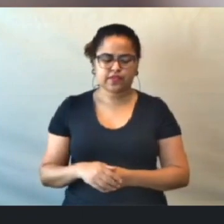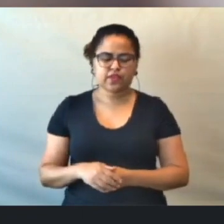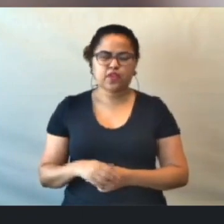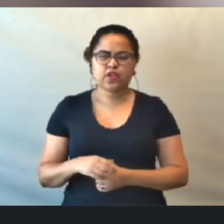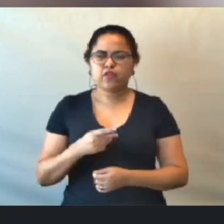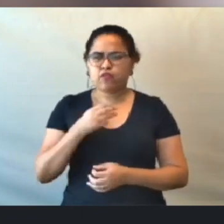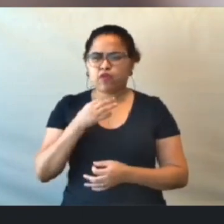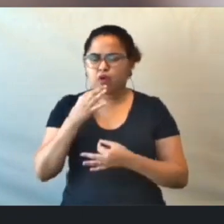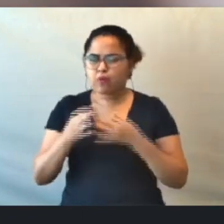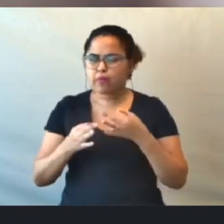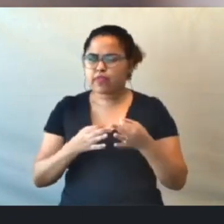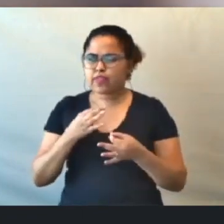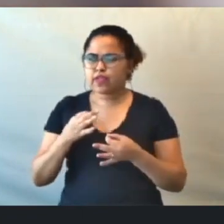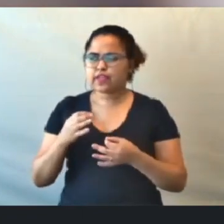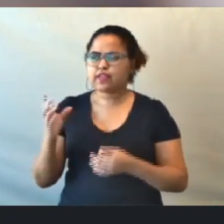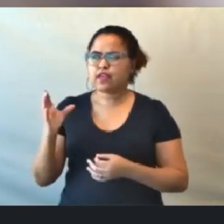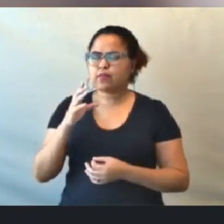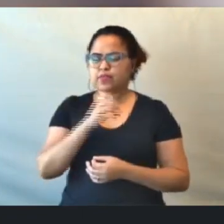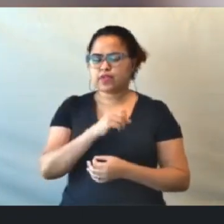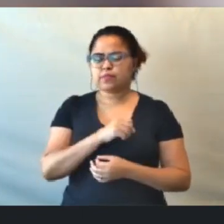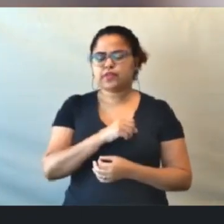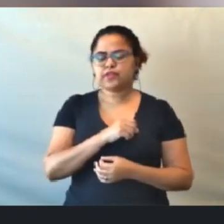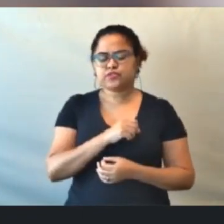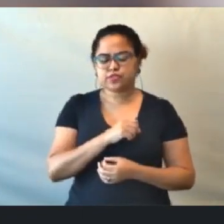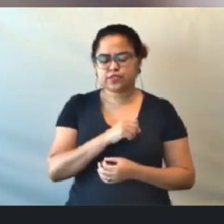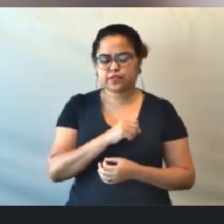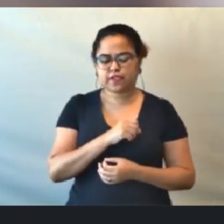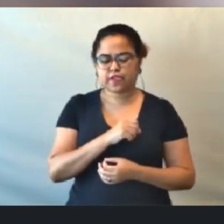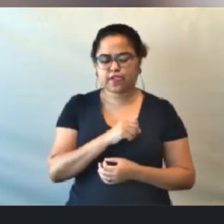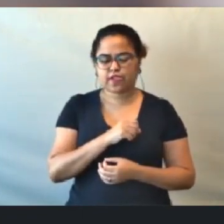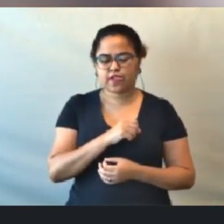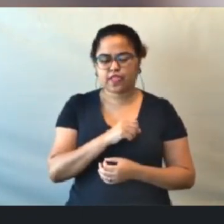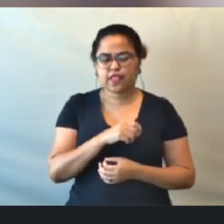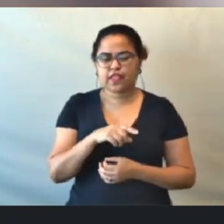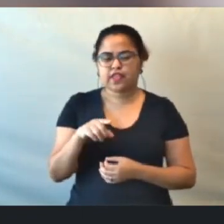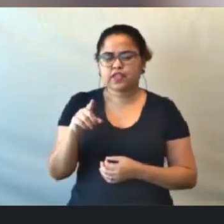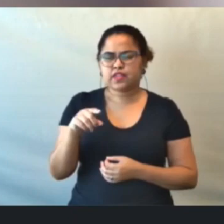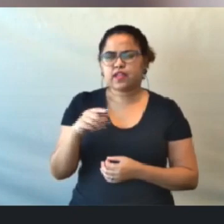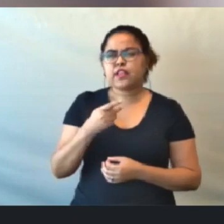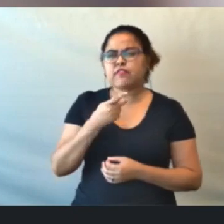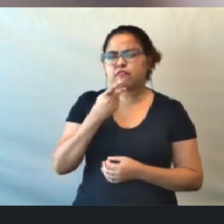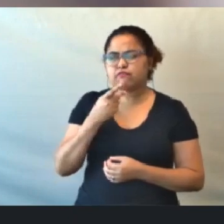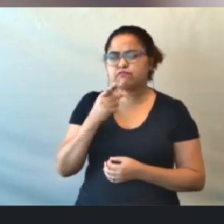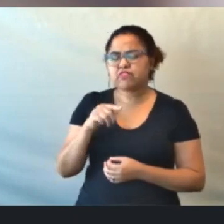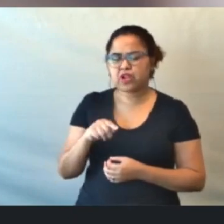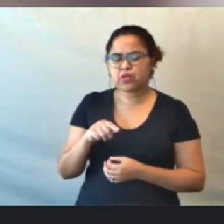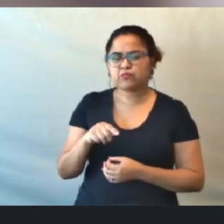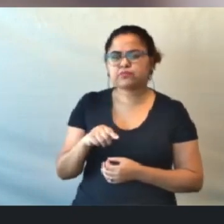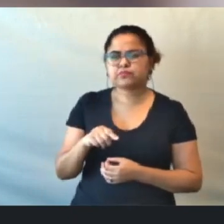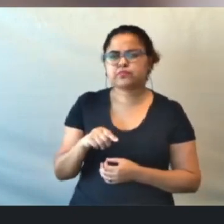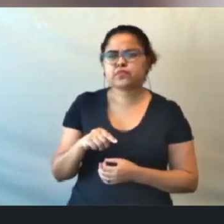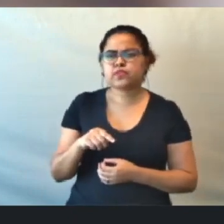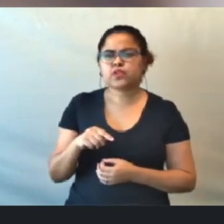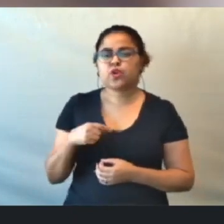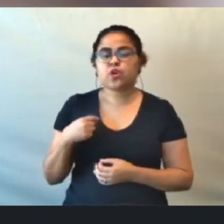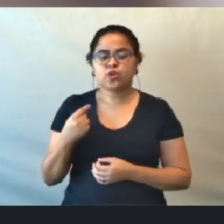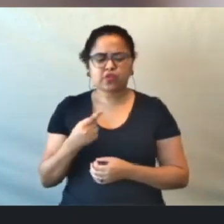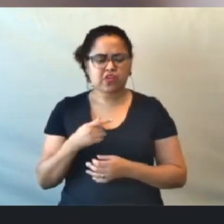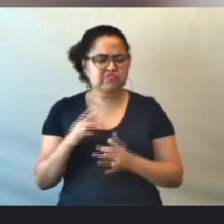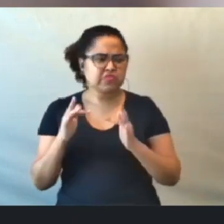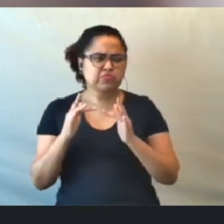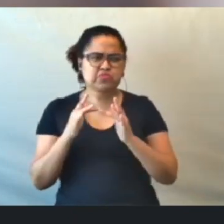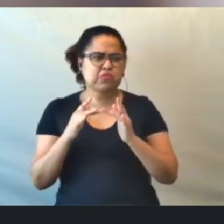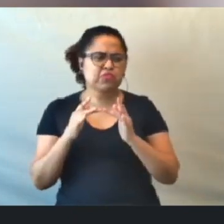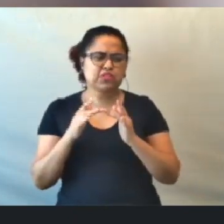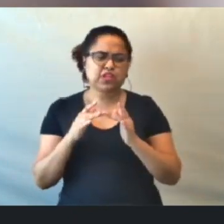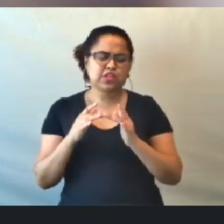Nilo falou, que nós não tivemos realmente contato com a prefeitura, bom, eu pessoalmente,